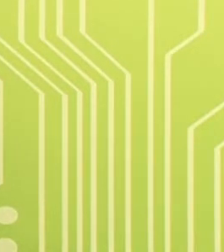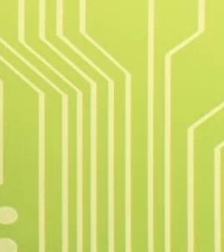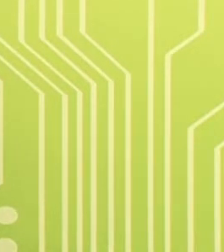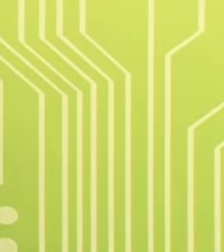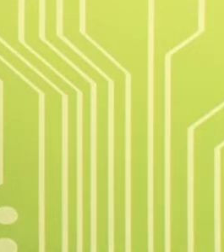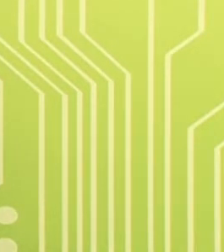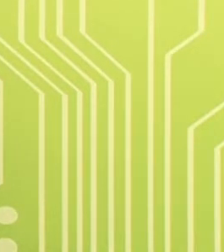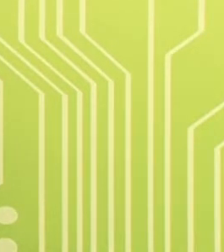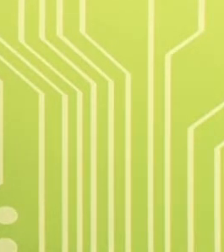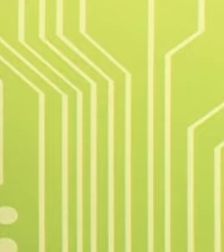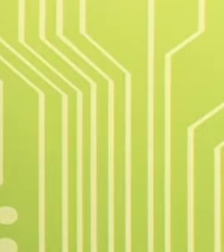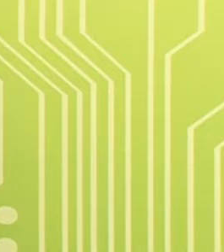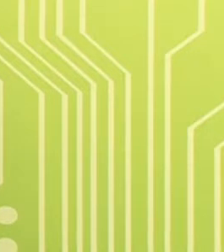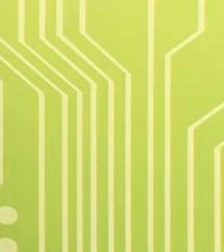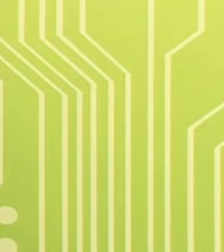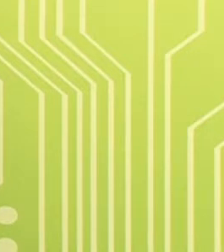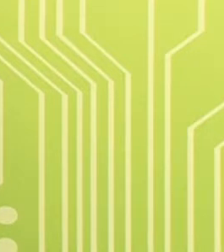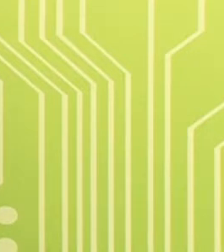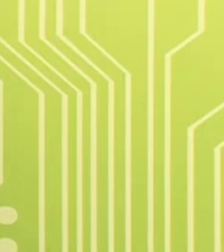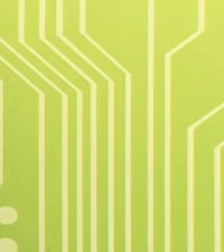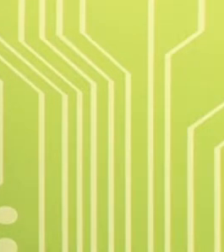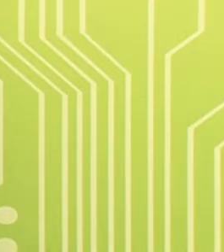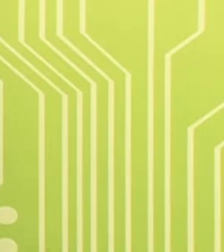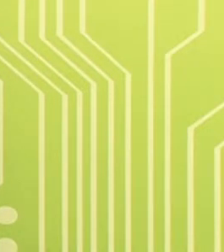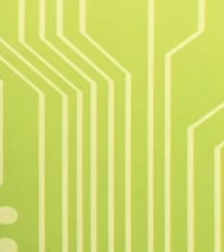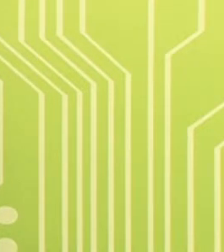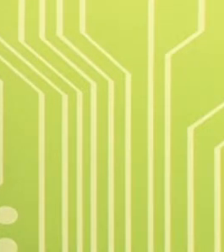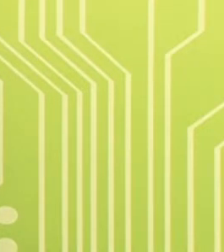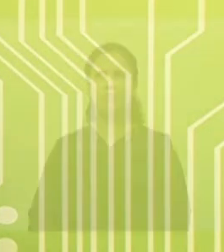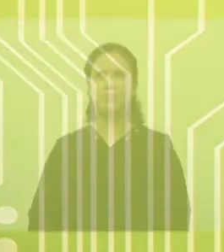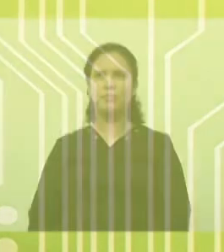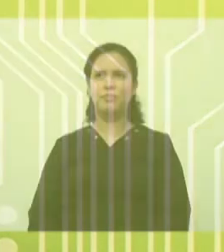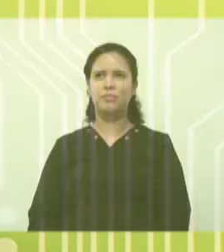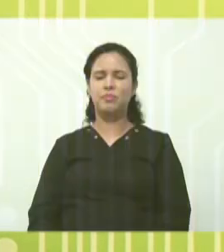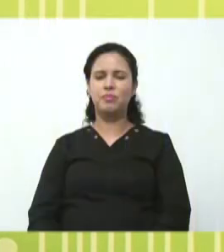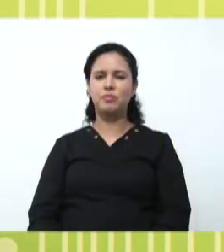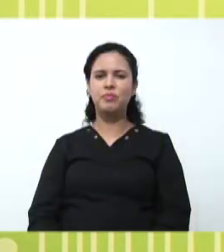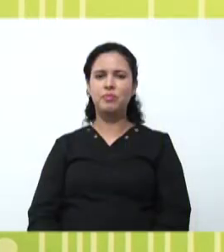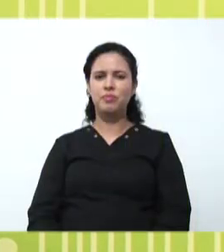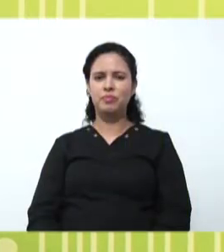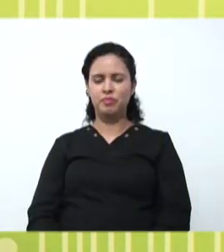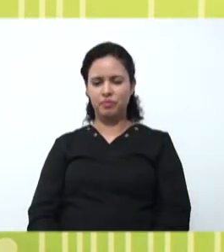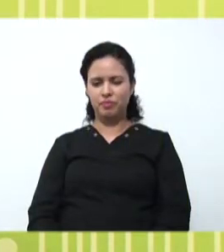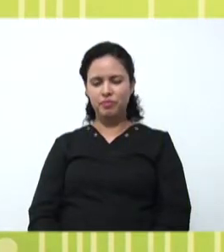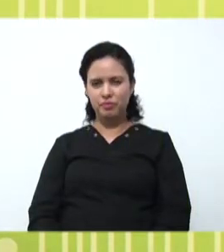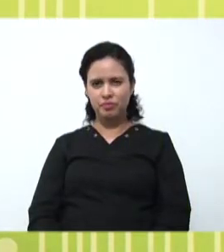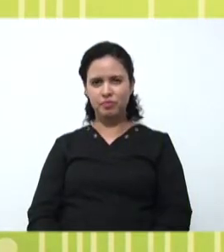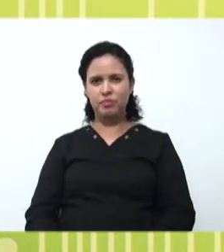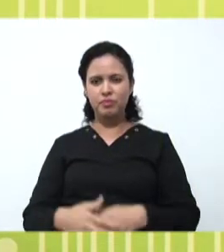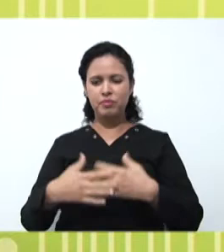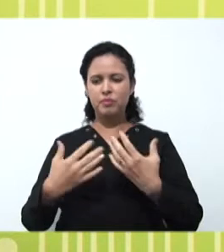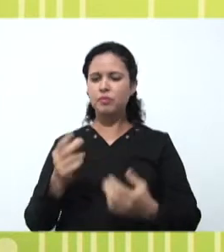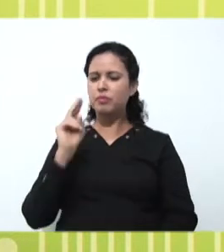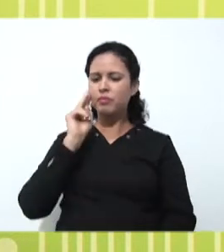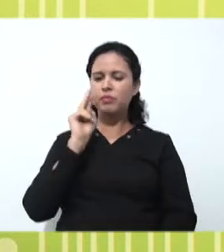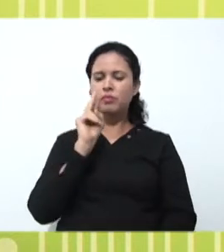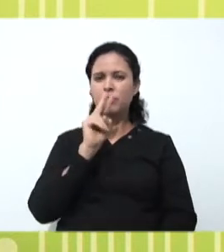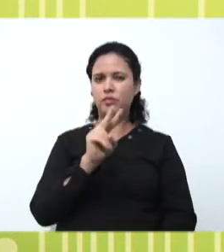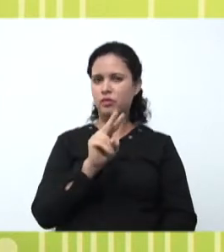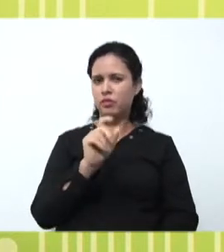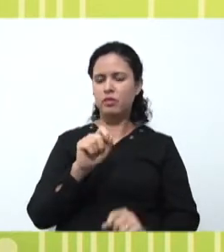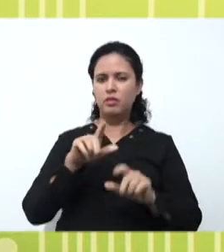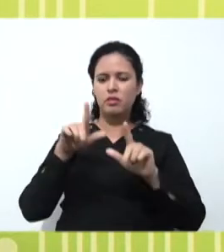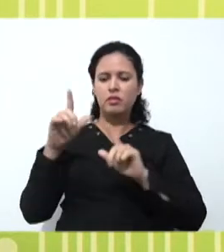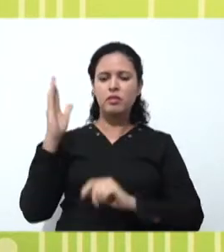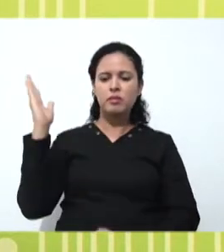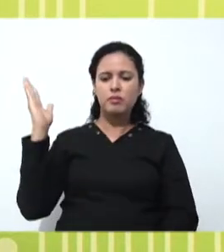compõem o quê? Compõem o perfil do empreendedor, ok? Aqui, quando a gente olha no slide, então